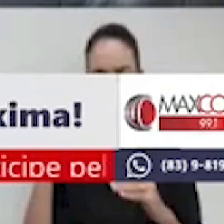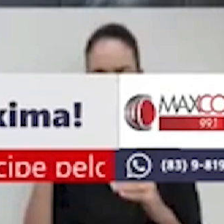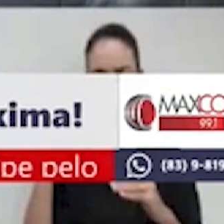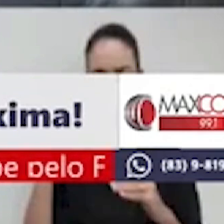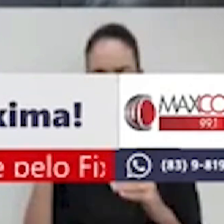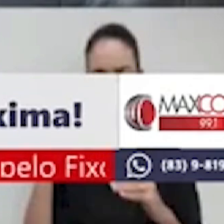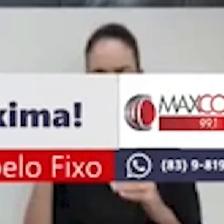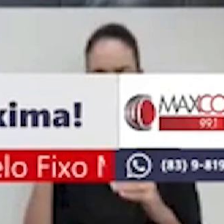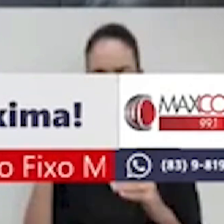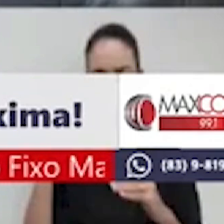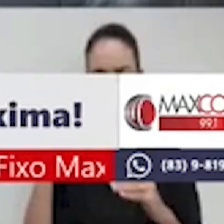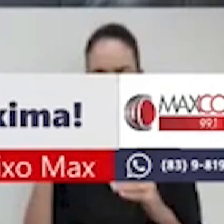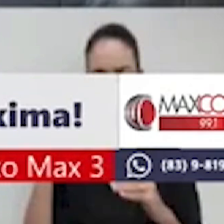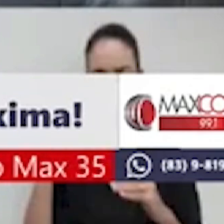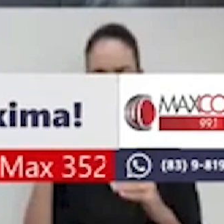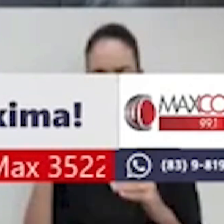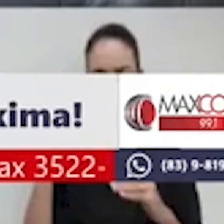mas enfim vamos à luta um abraço